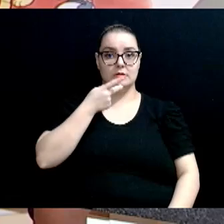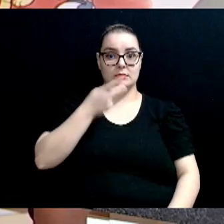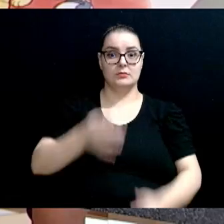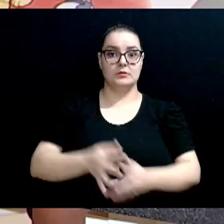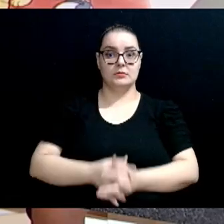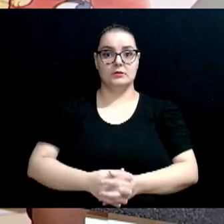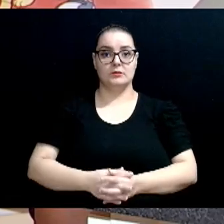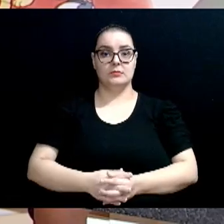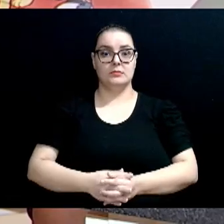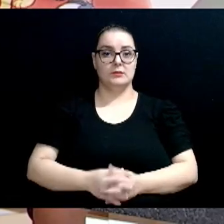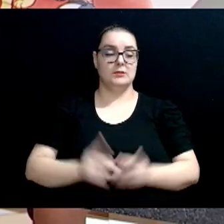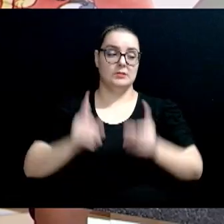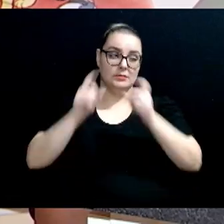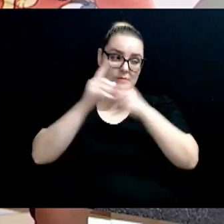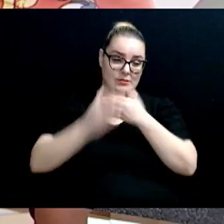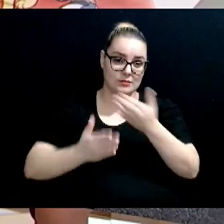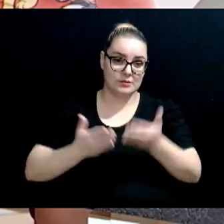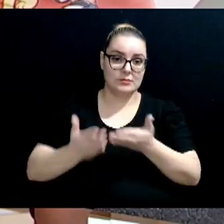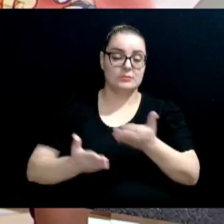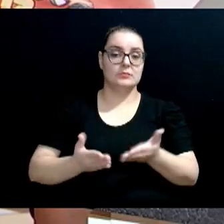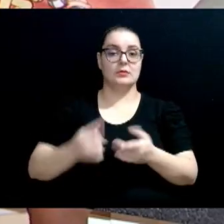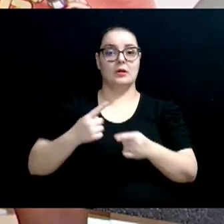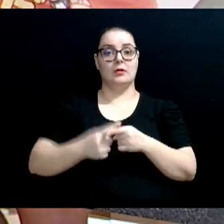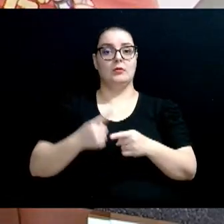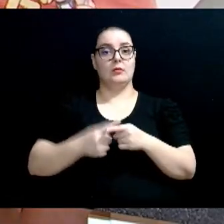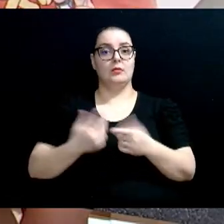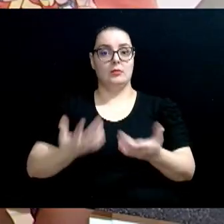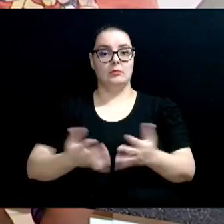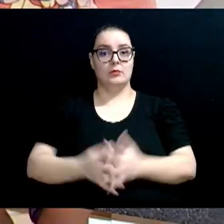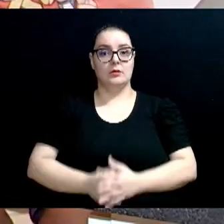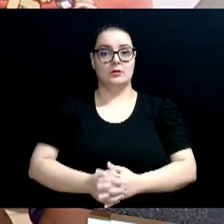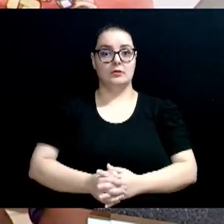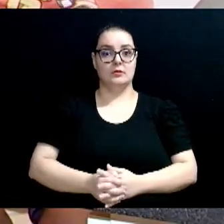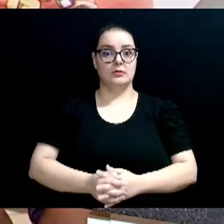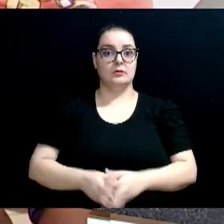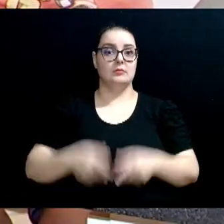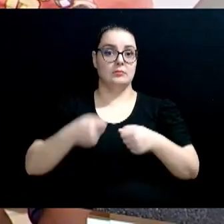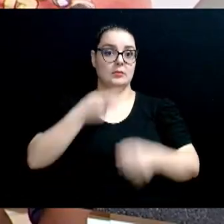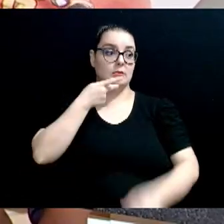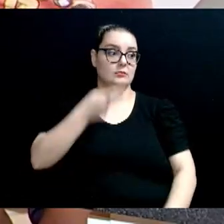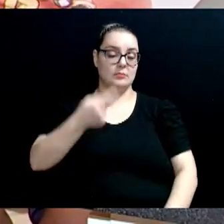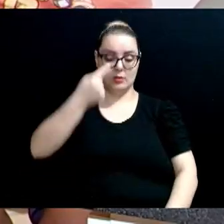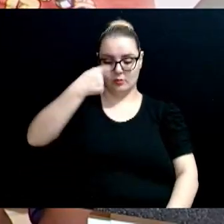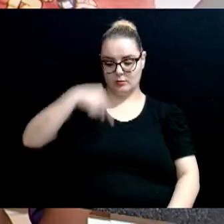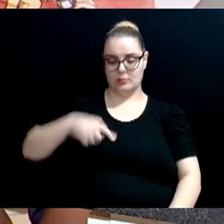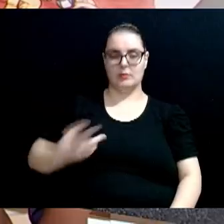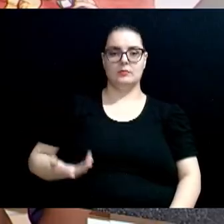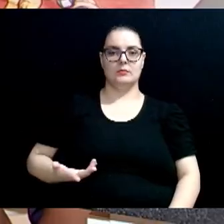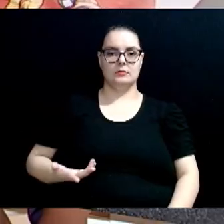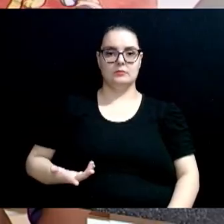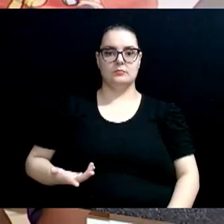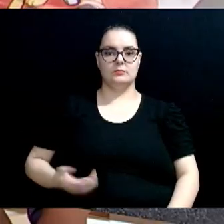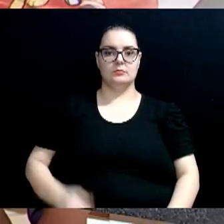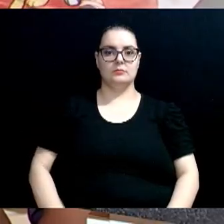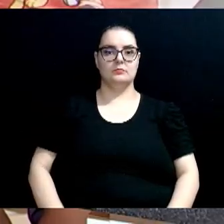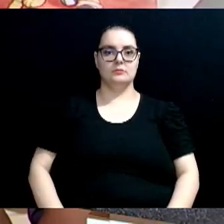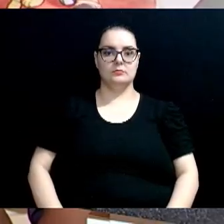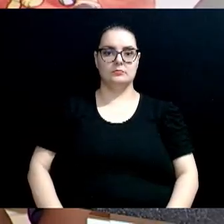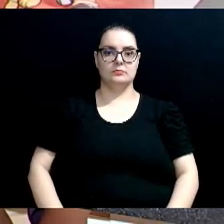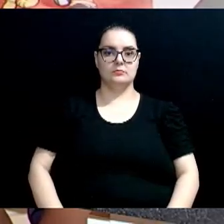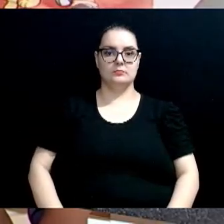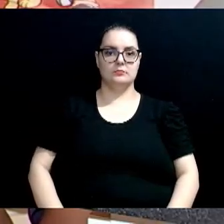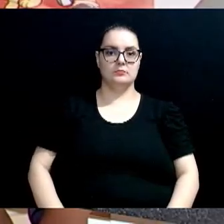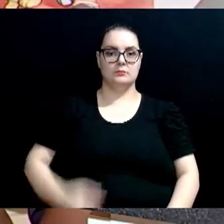muito duro lidar com isso, porque você precisa dizer um perfil, né, um perfil